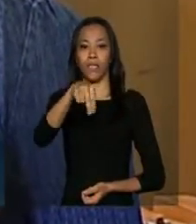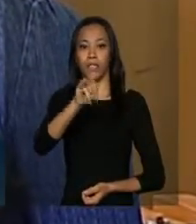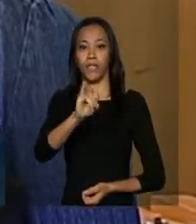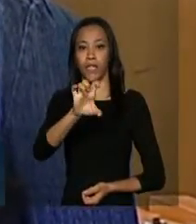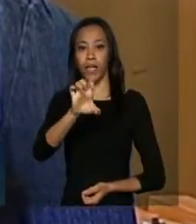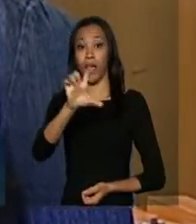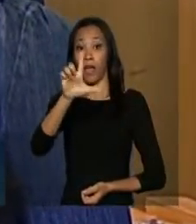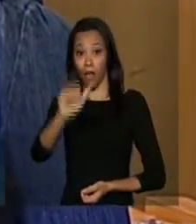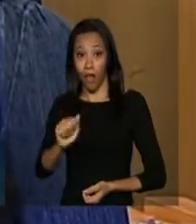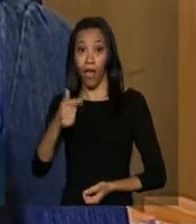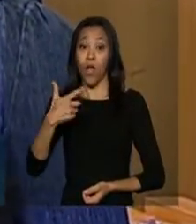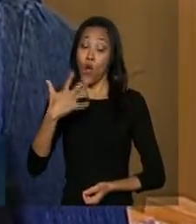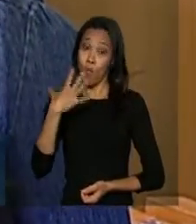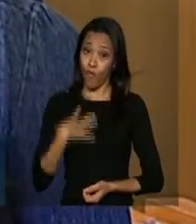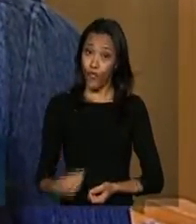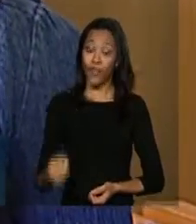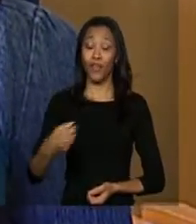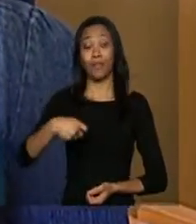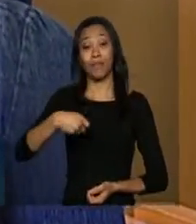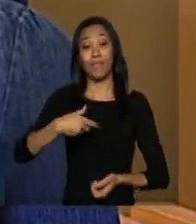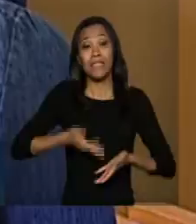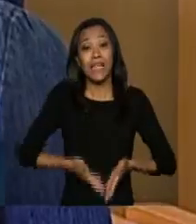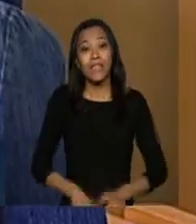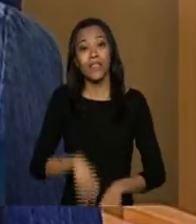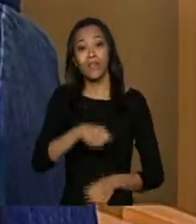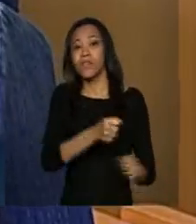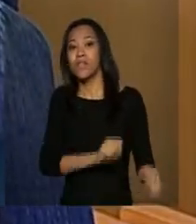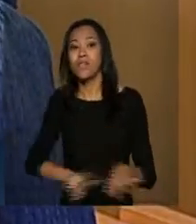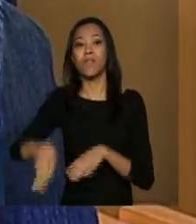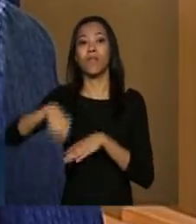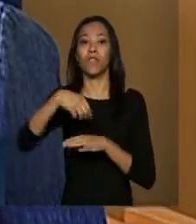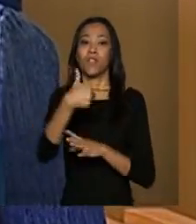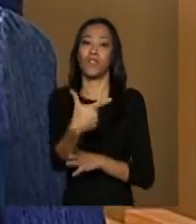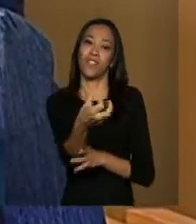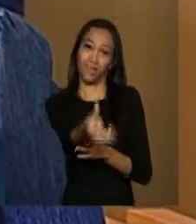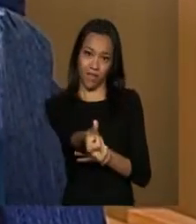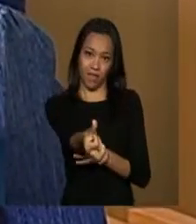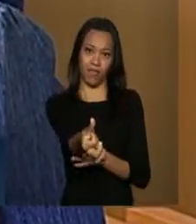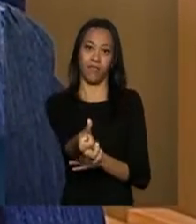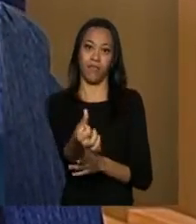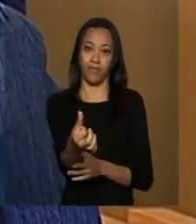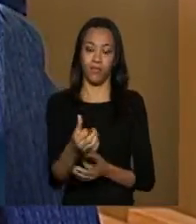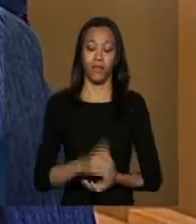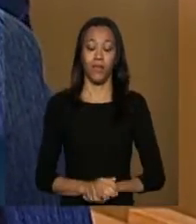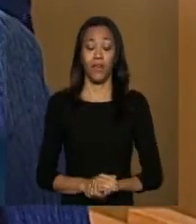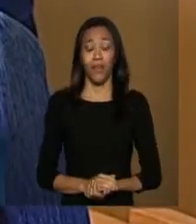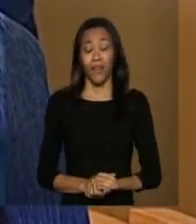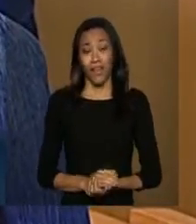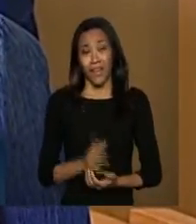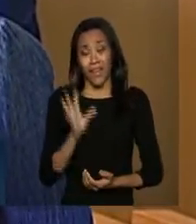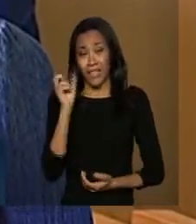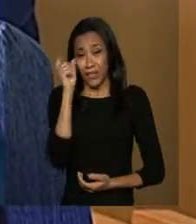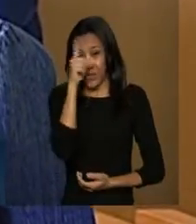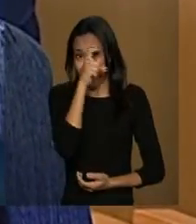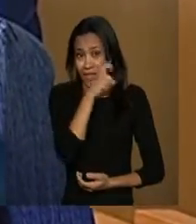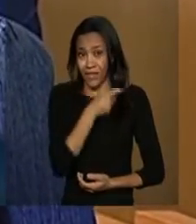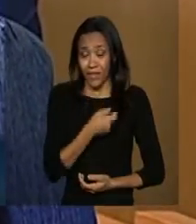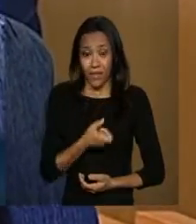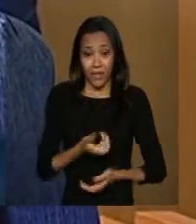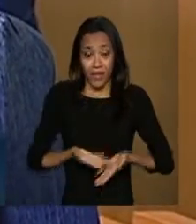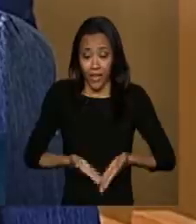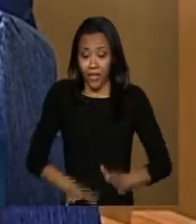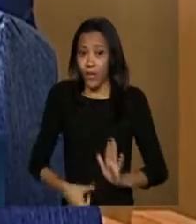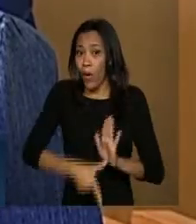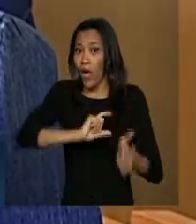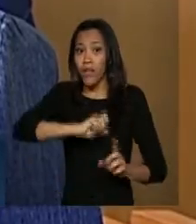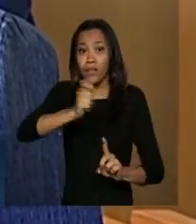ele é prematuro extremo. Ele nasceu de 26 semanas com 785 gramas. No início é muito difícil você